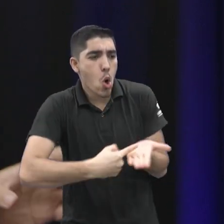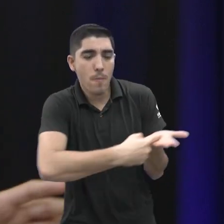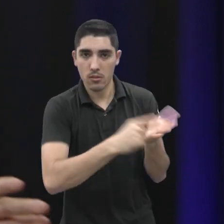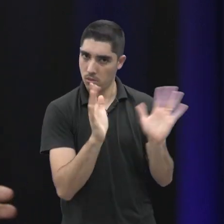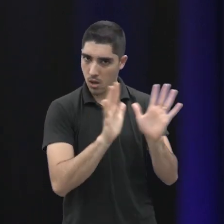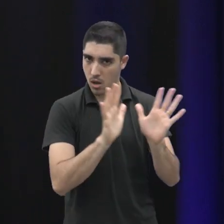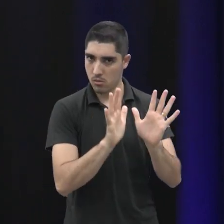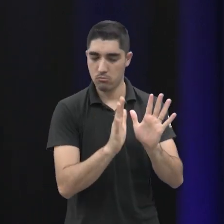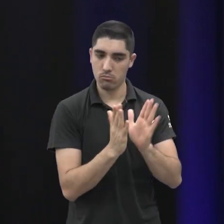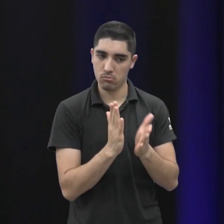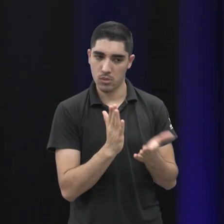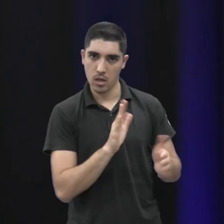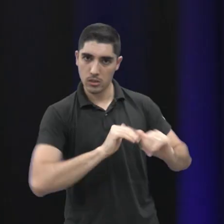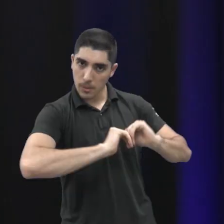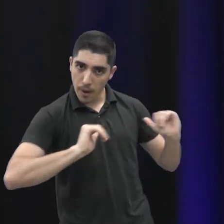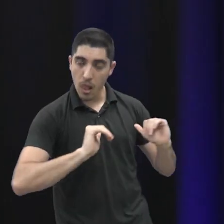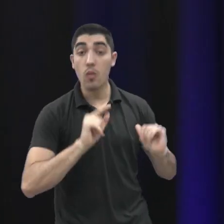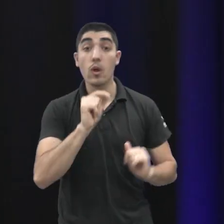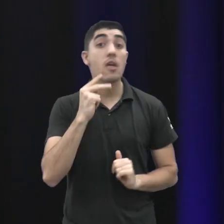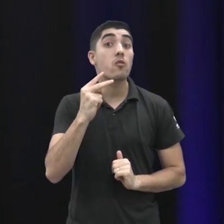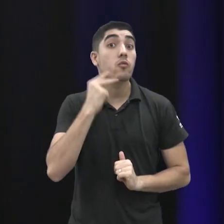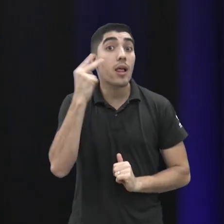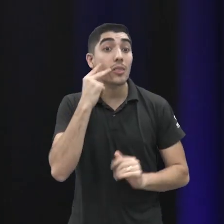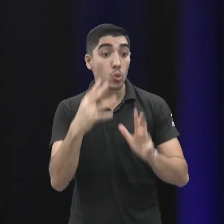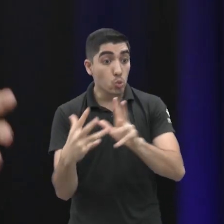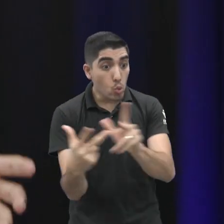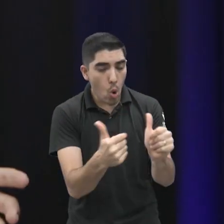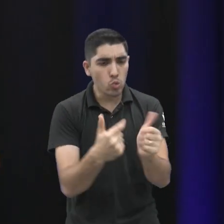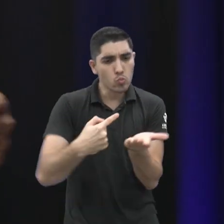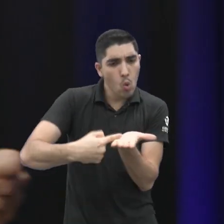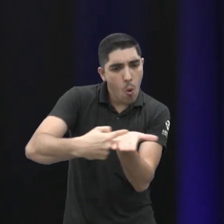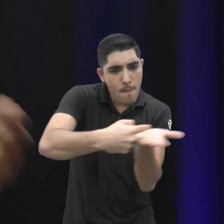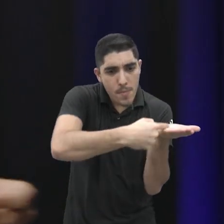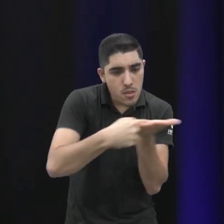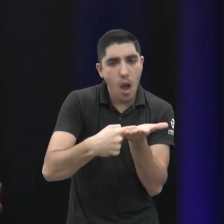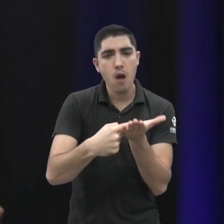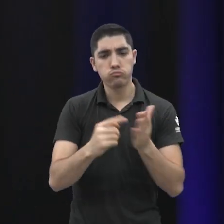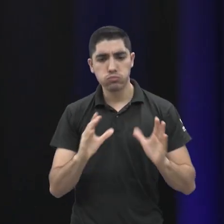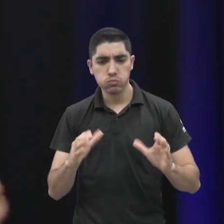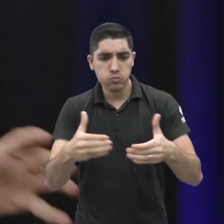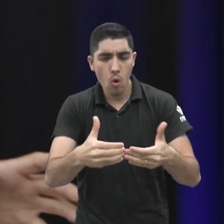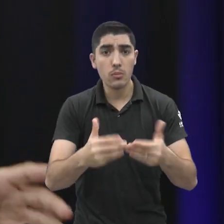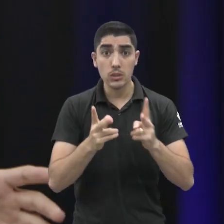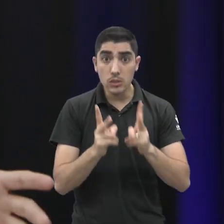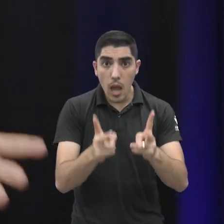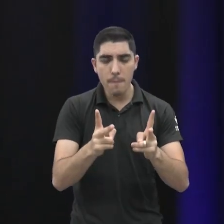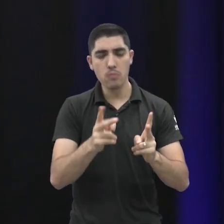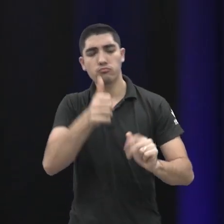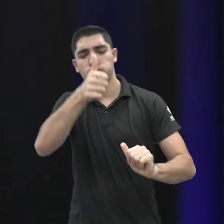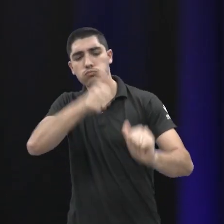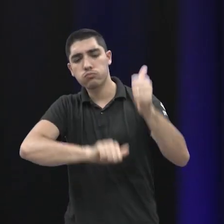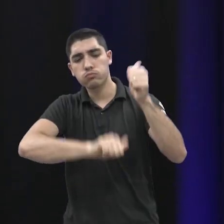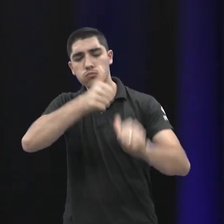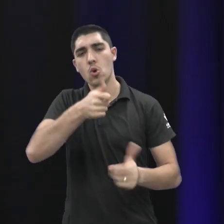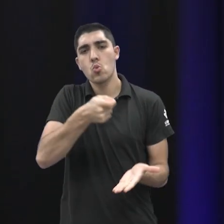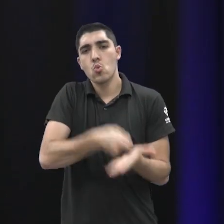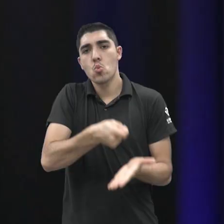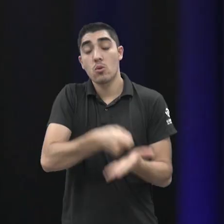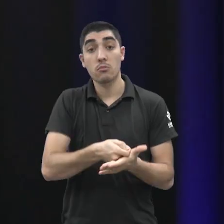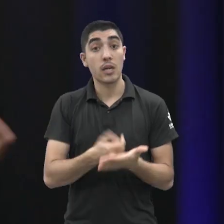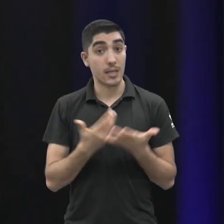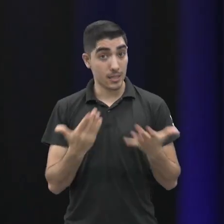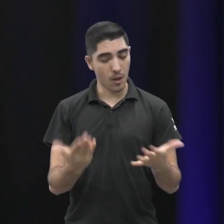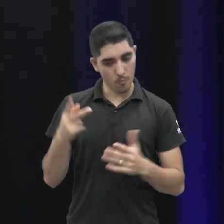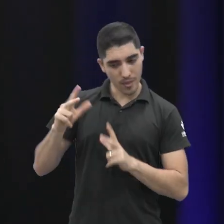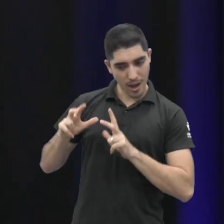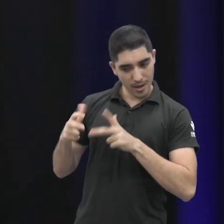político algum, né, para atuar em um determinado tema e apurar, né, esse determinado tema. Então, a ideia da Câmara,